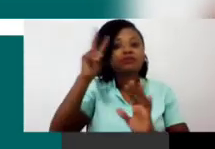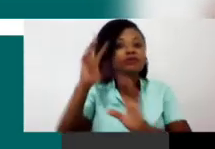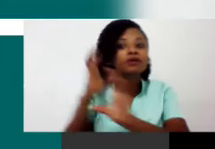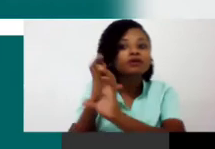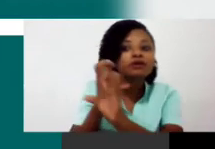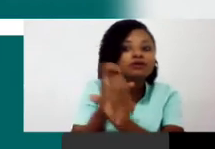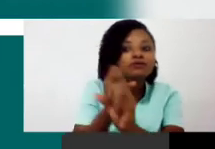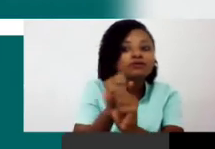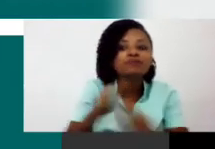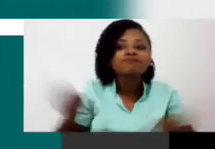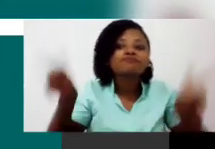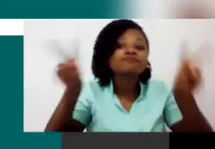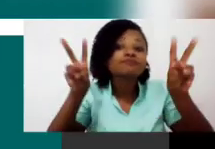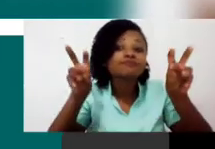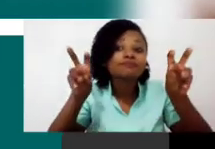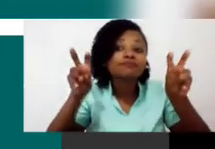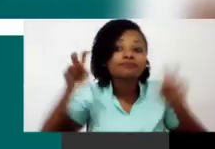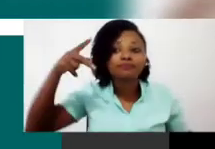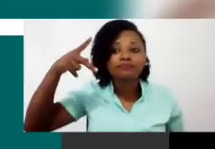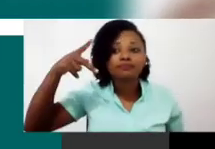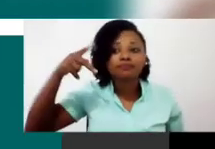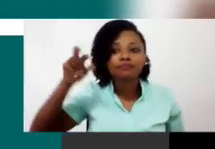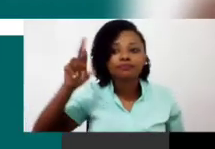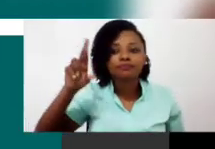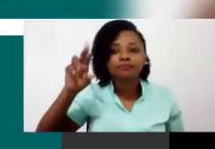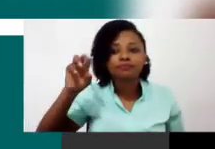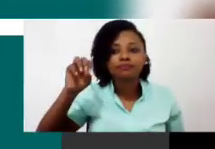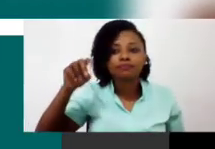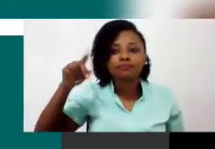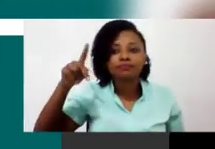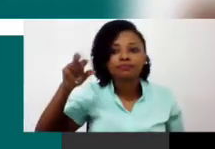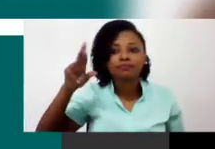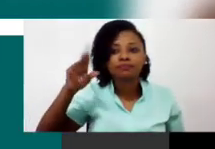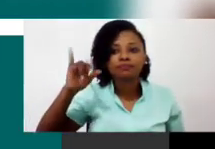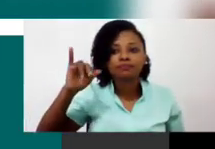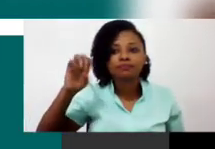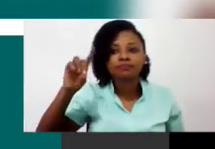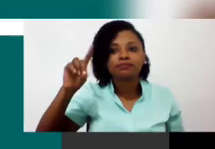na verdade, uma revisão sobre o conteúdo de propriedades coligativas.